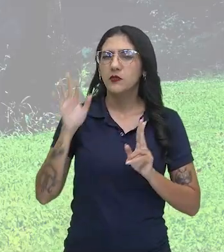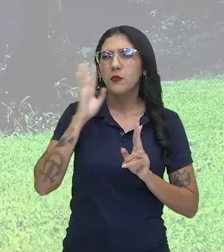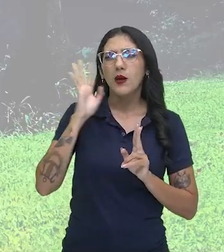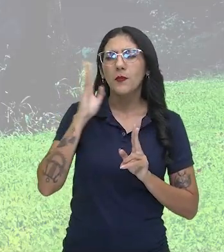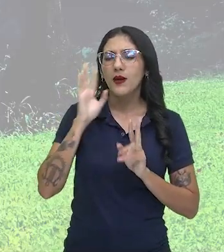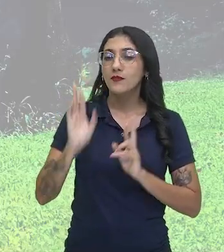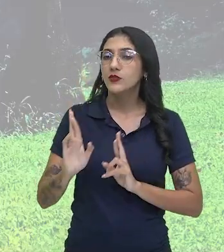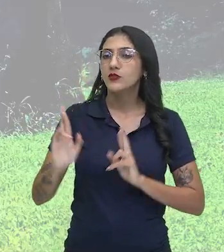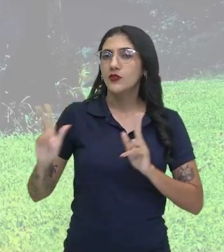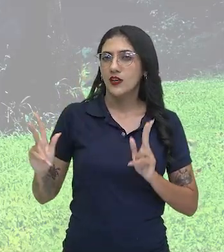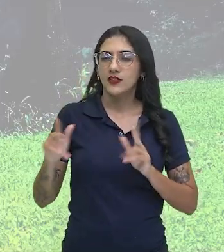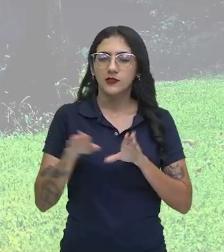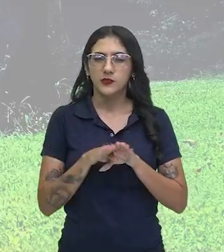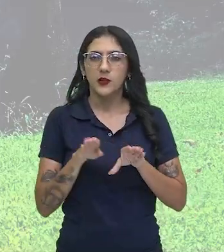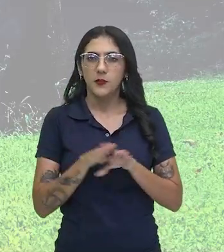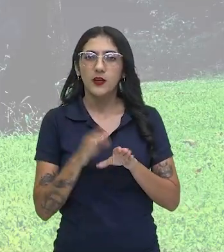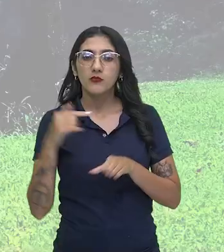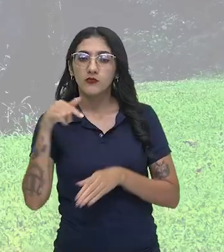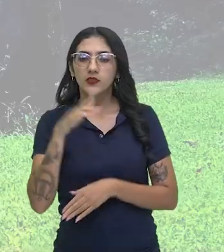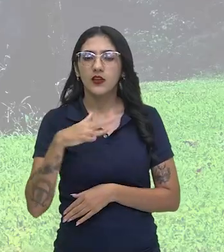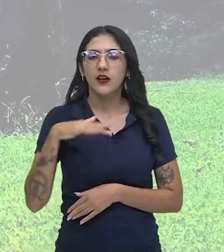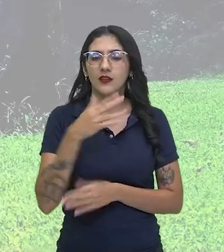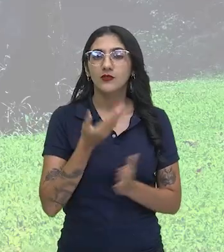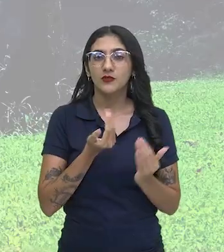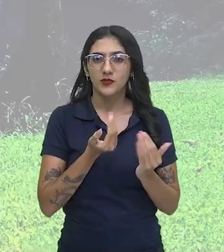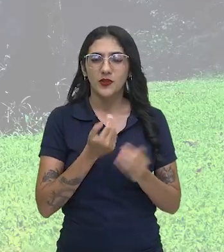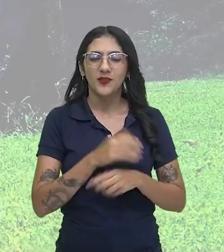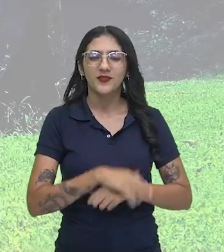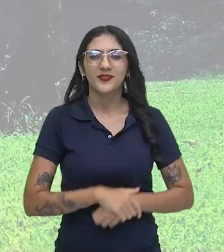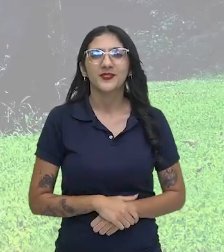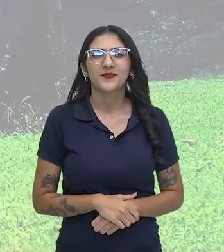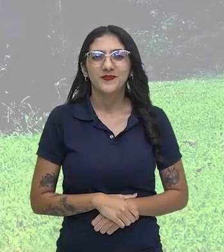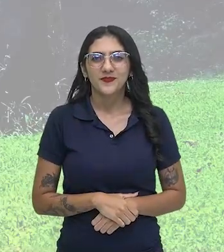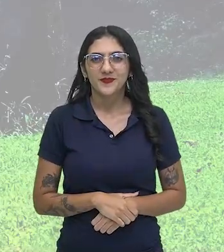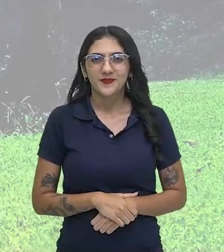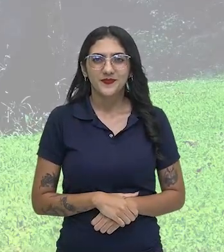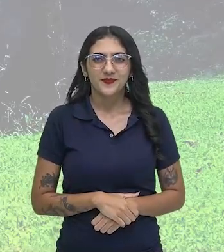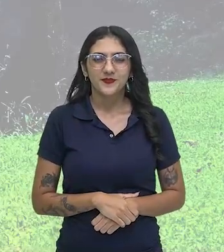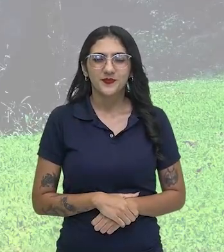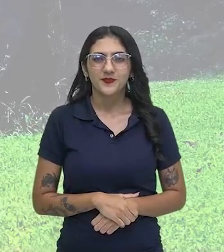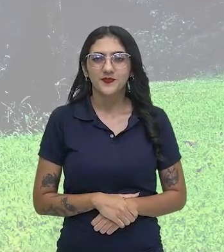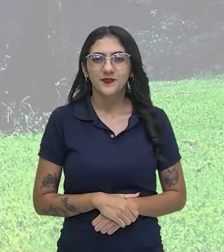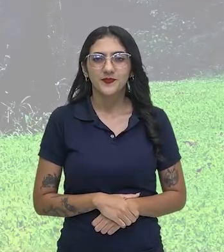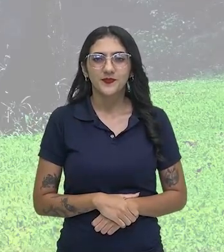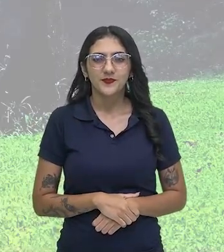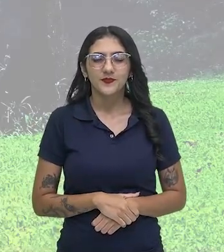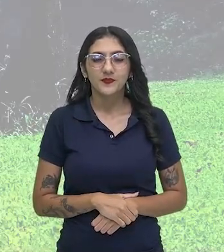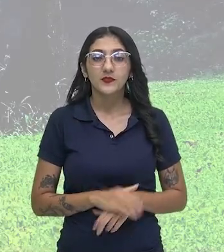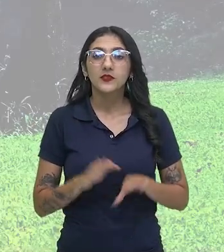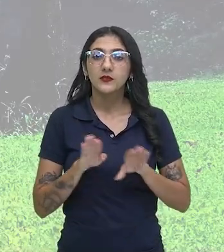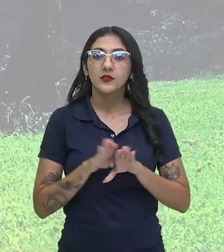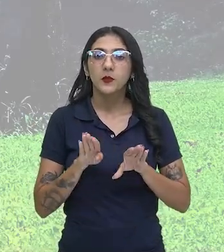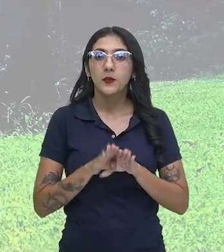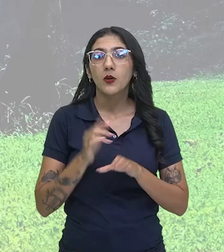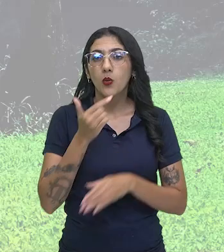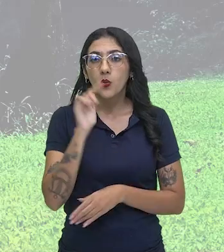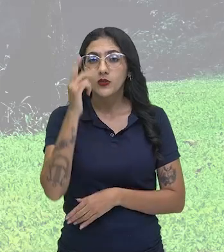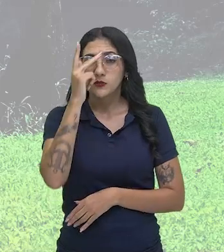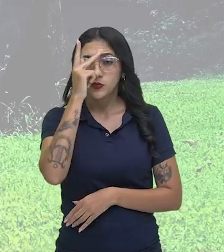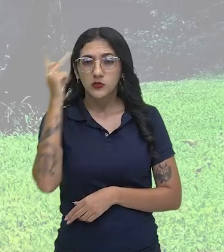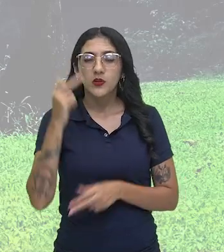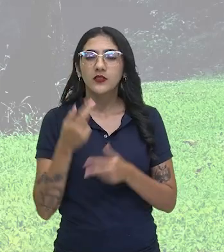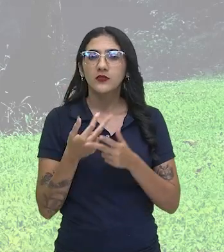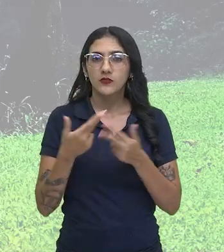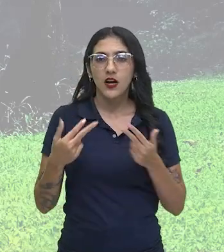diferente, assim como na juventude também. Por isso que a gente vai refletir. Isso mesmo, e fazem as outras pessoas refletirem, né? Mostra toda